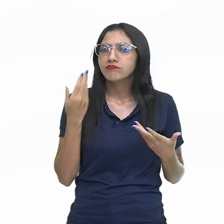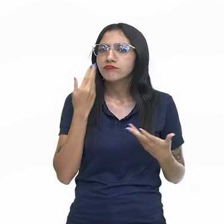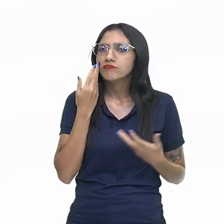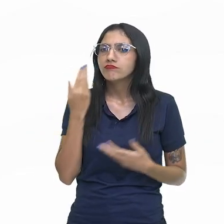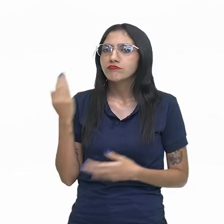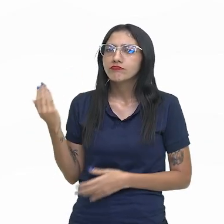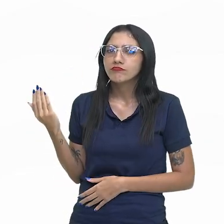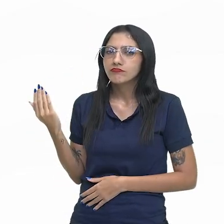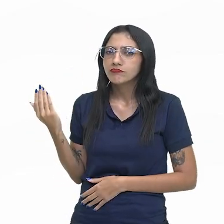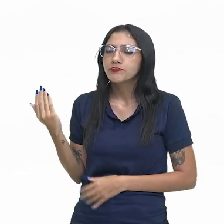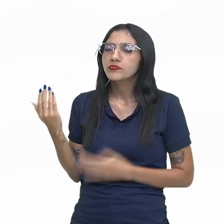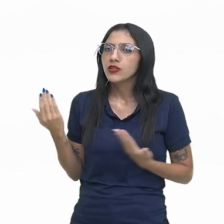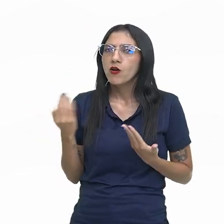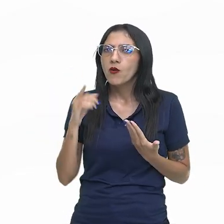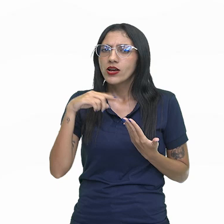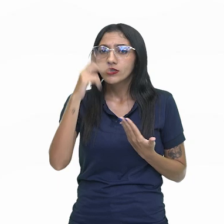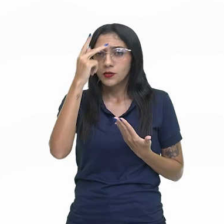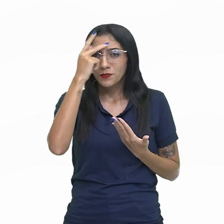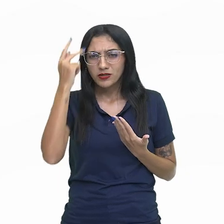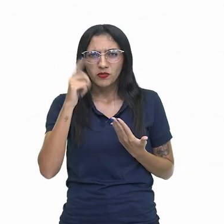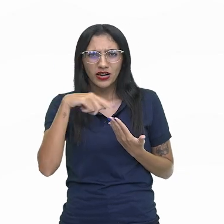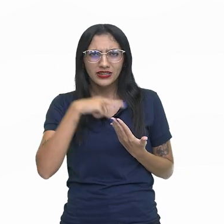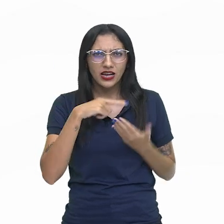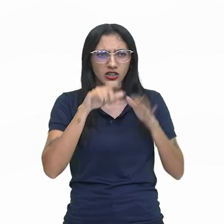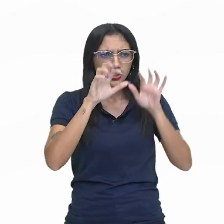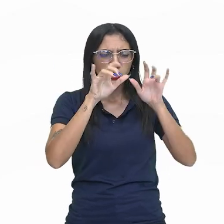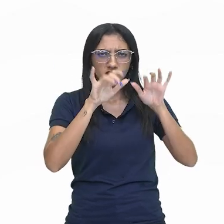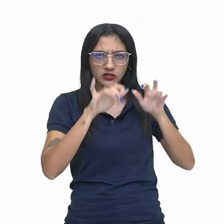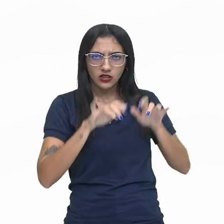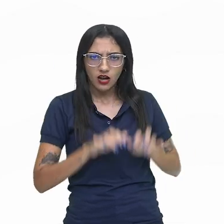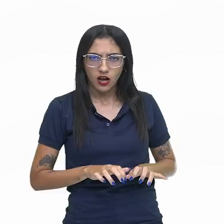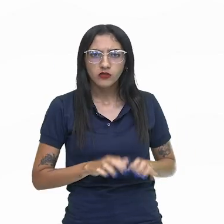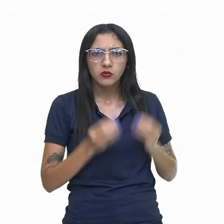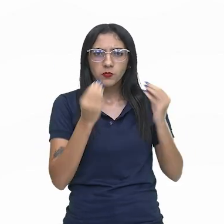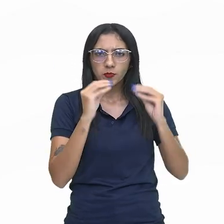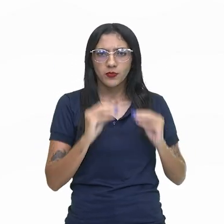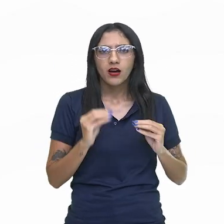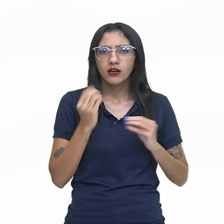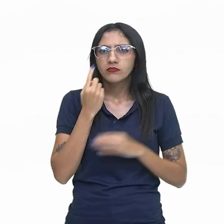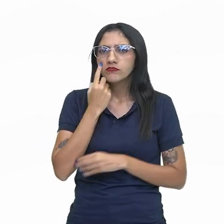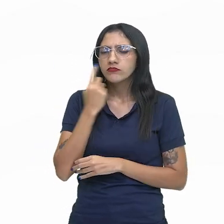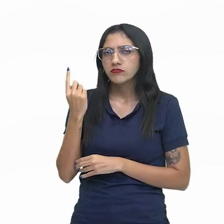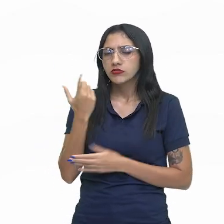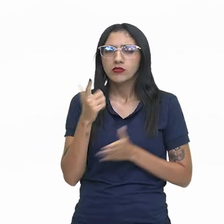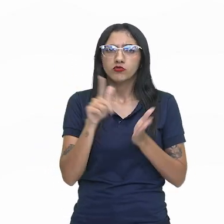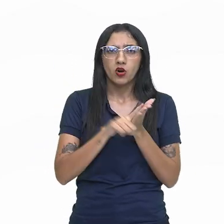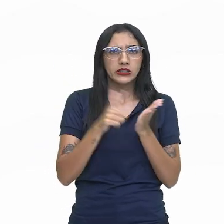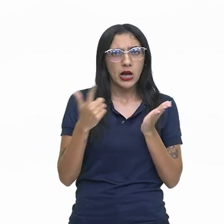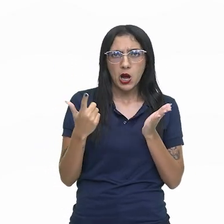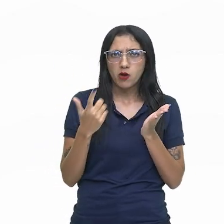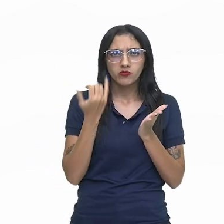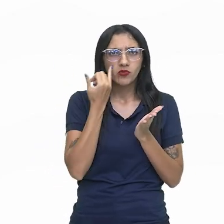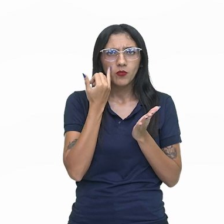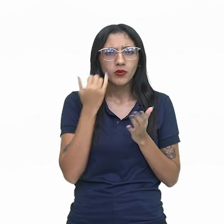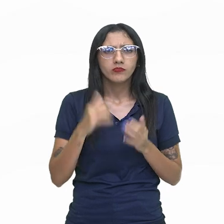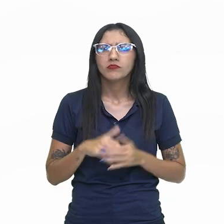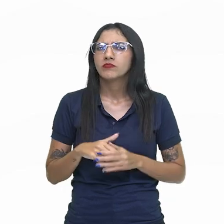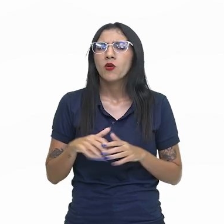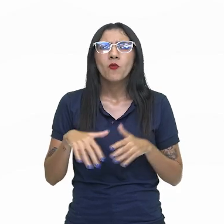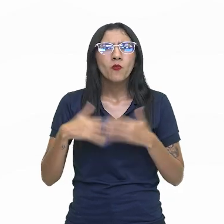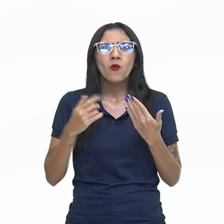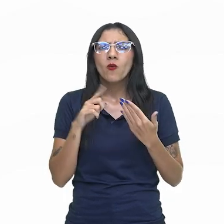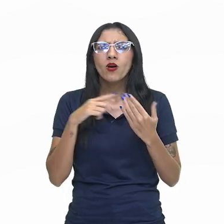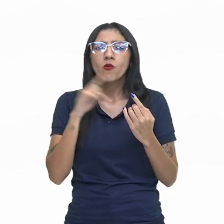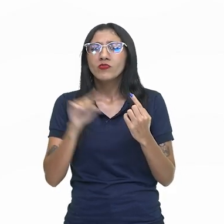gente vê que a pessoa está ou escrevendo em um jornal, né? Então, qual a finalidade